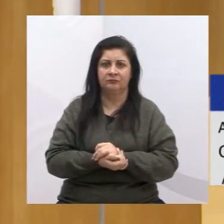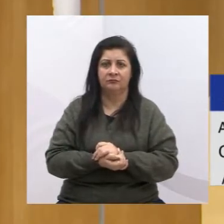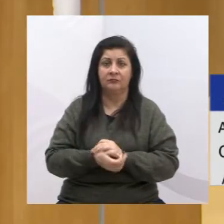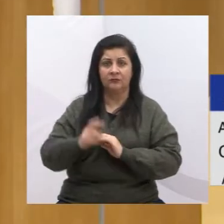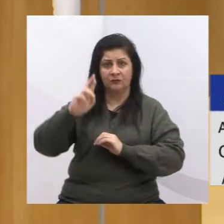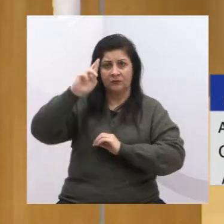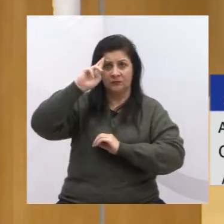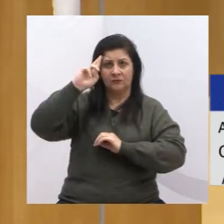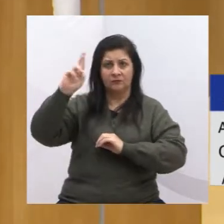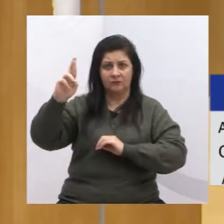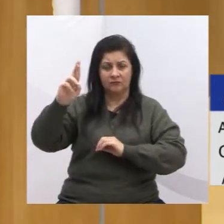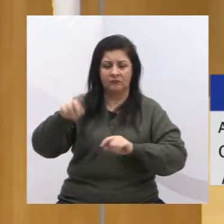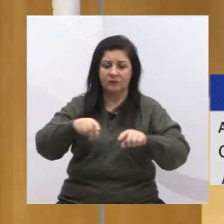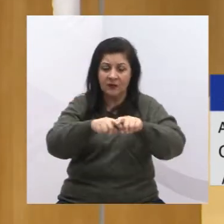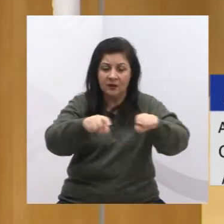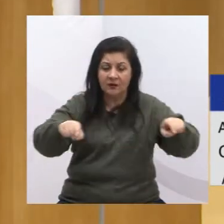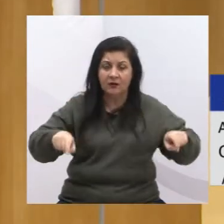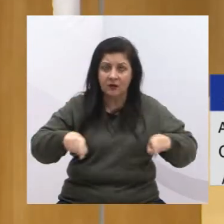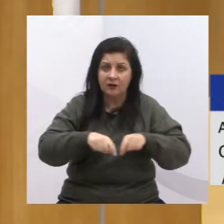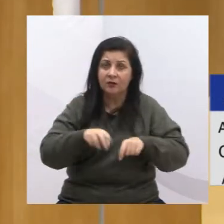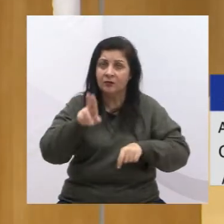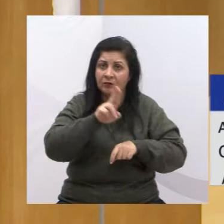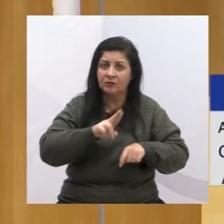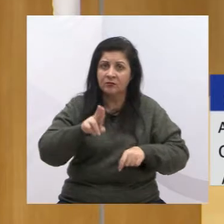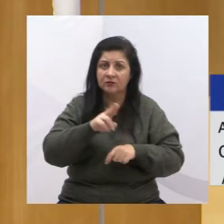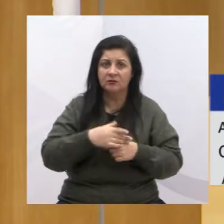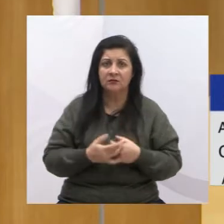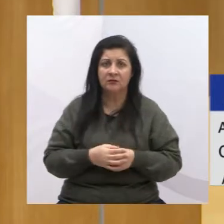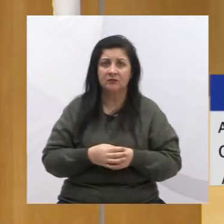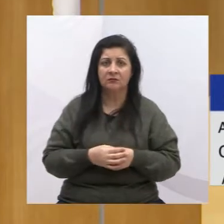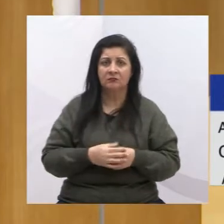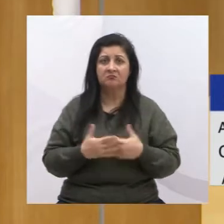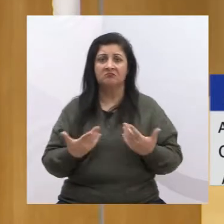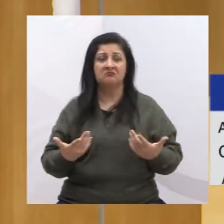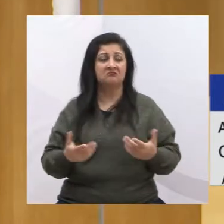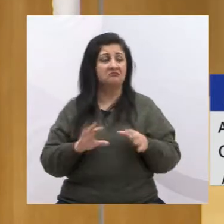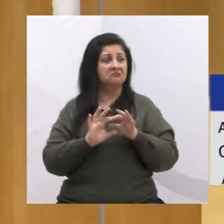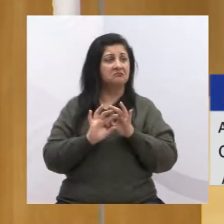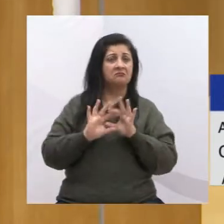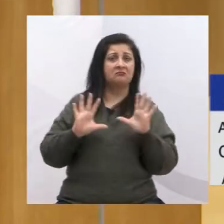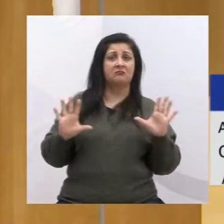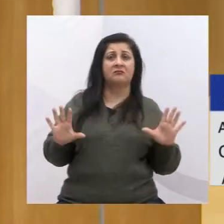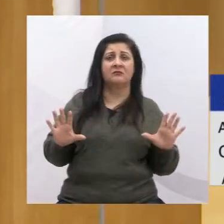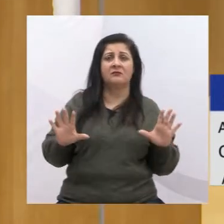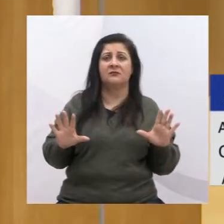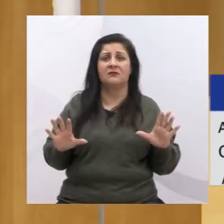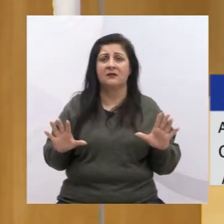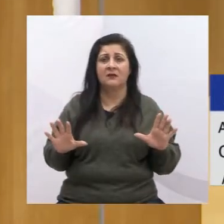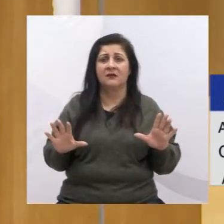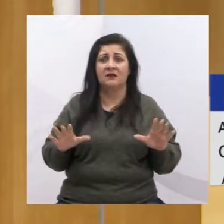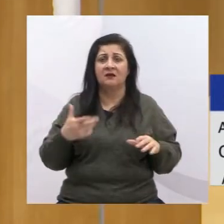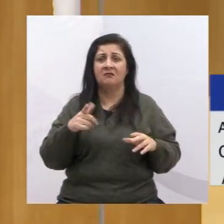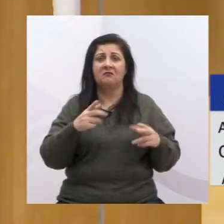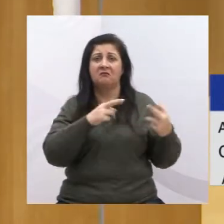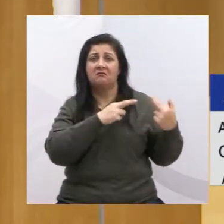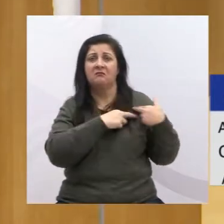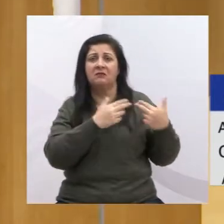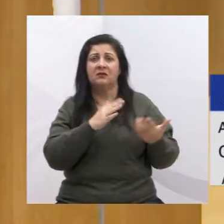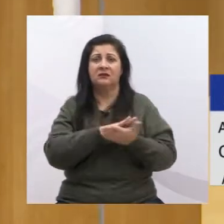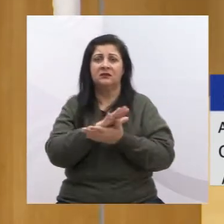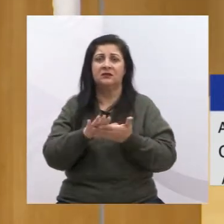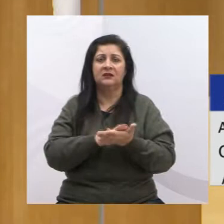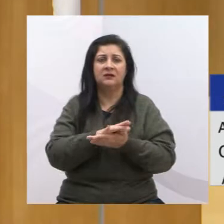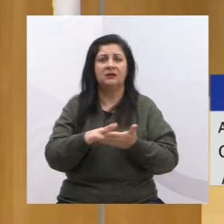aquele que utiliza esse imóvel do espólio, ele acaba não sofrendo nenhuma sanção. Antes a gente não